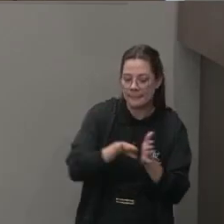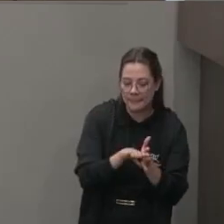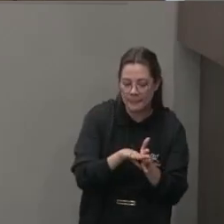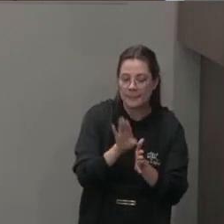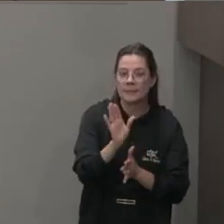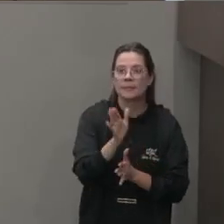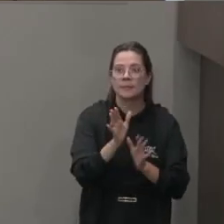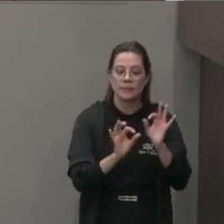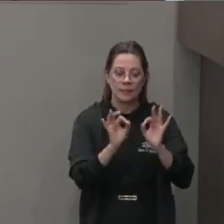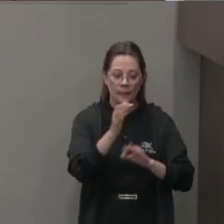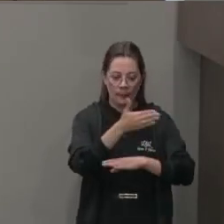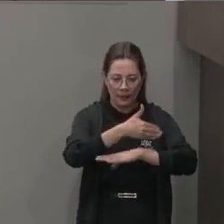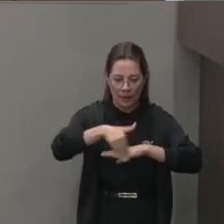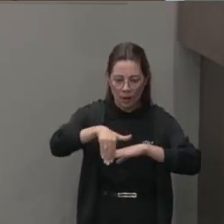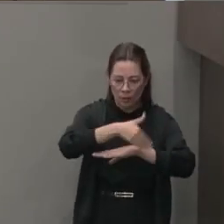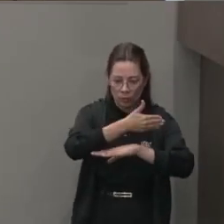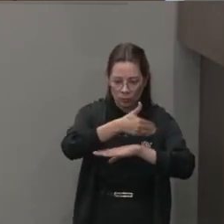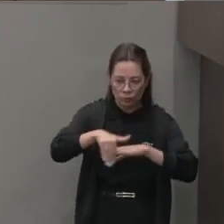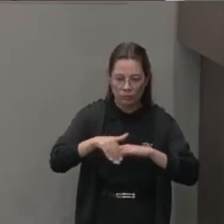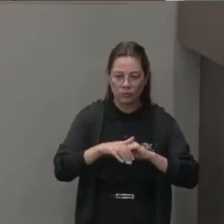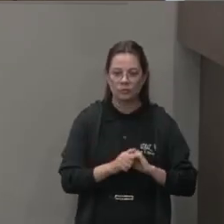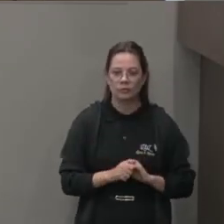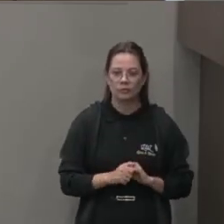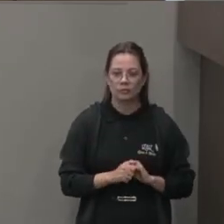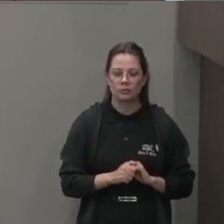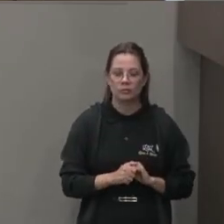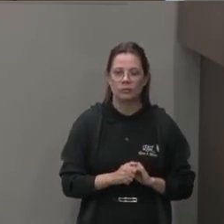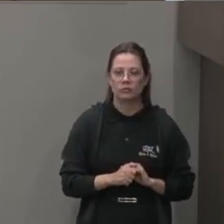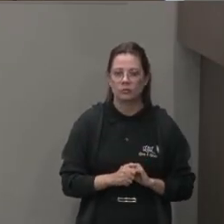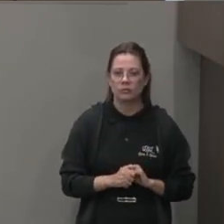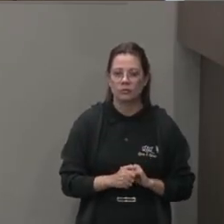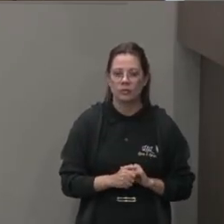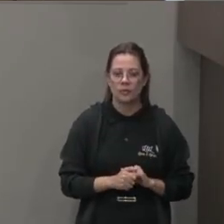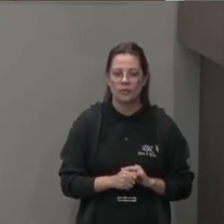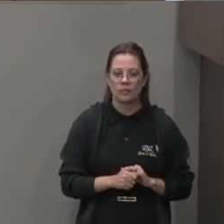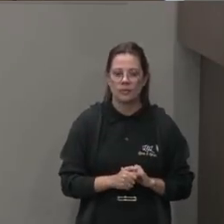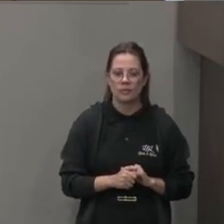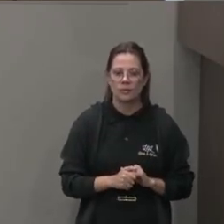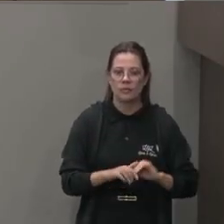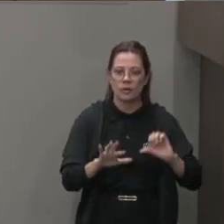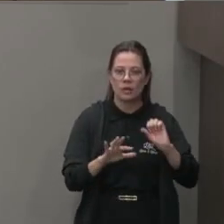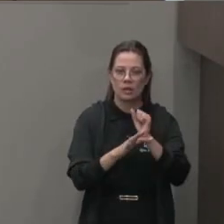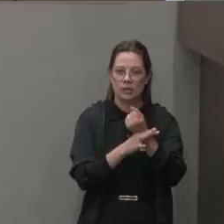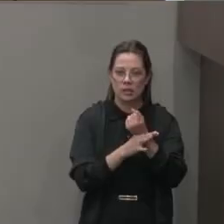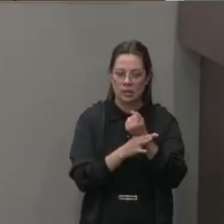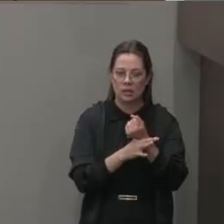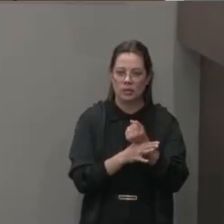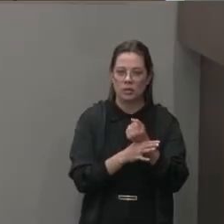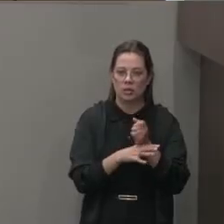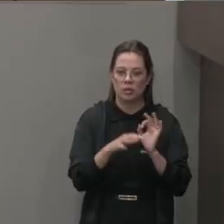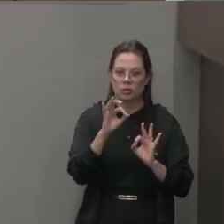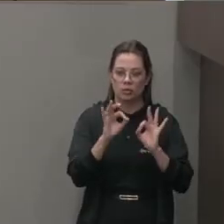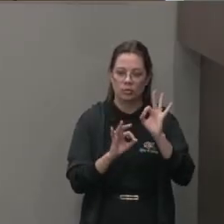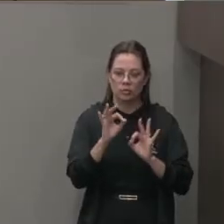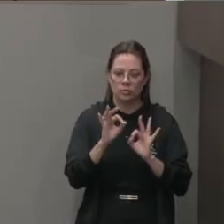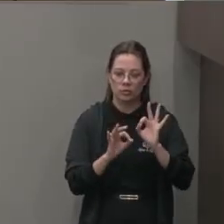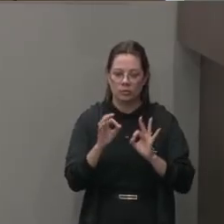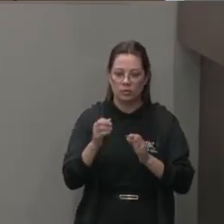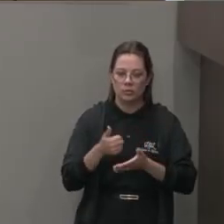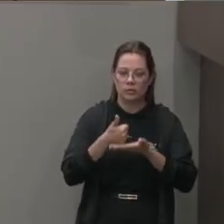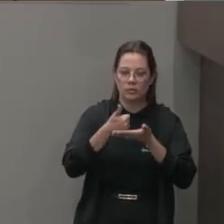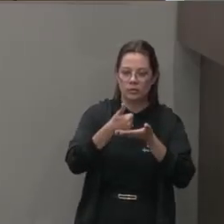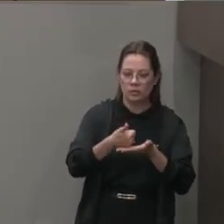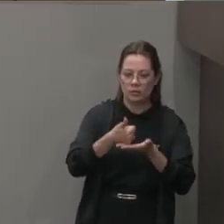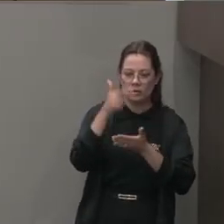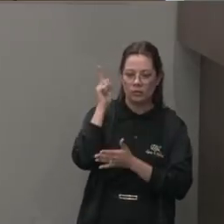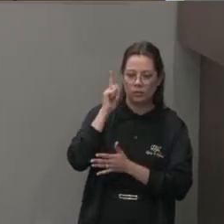está na rua, a segurança pública e policiamento ostensivo, que vai lá dar um apoio